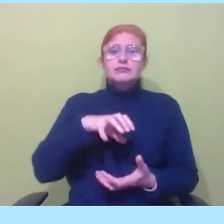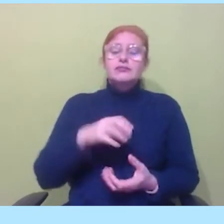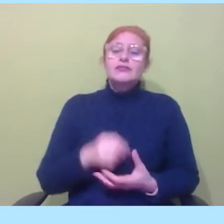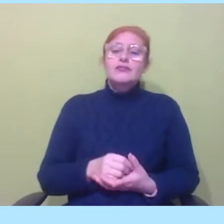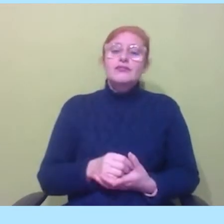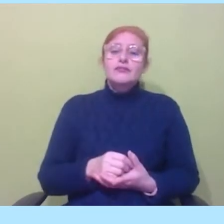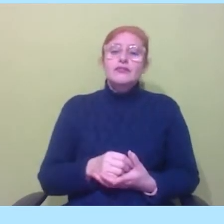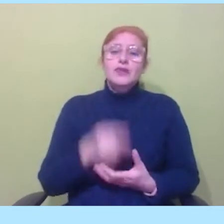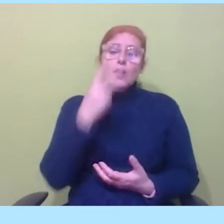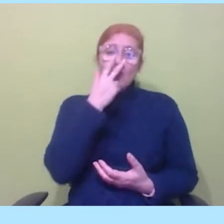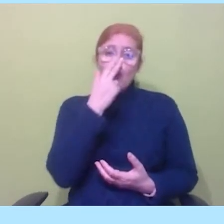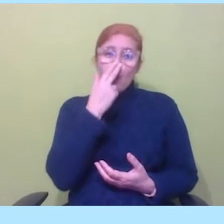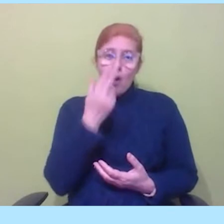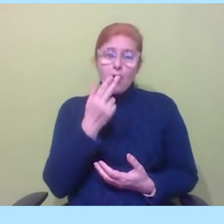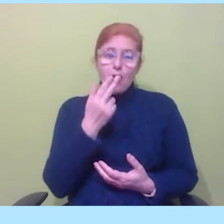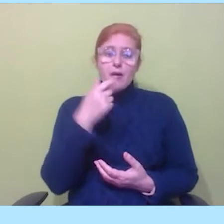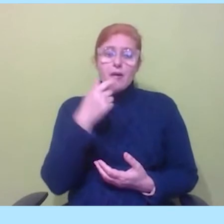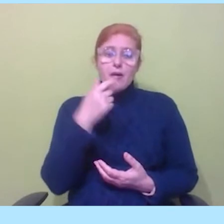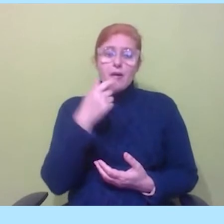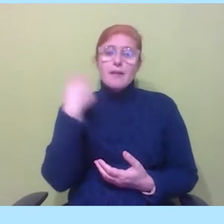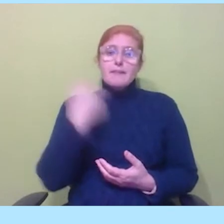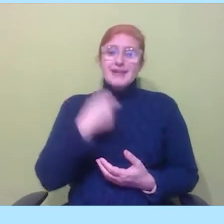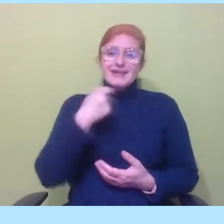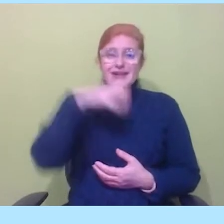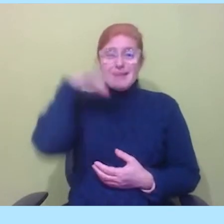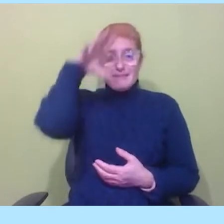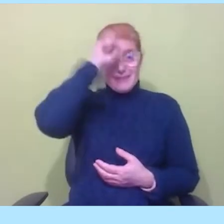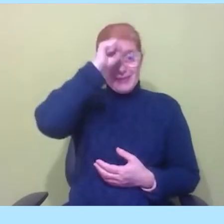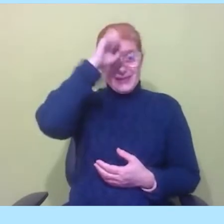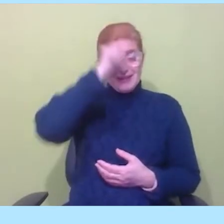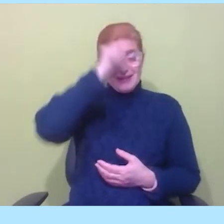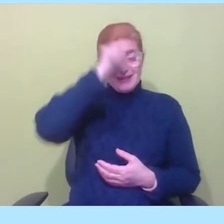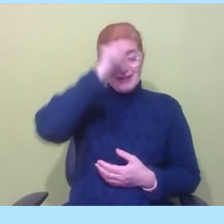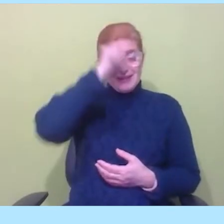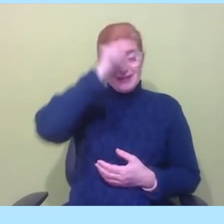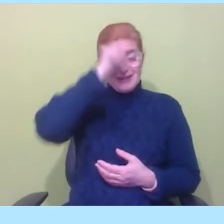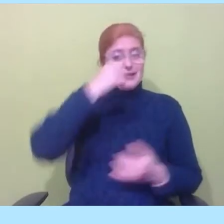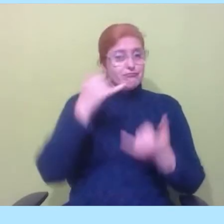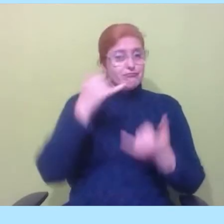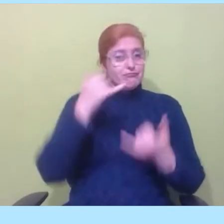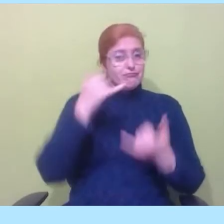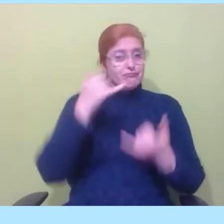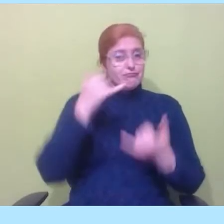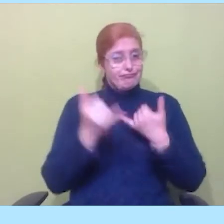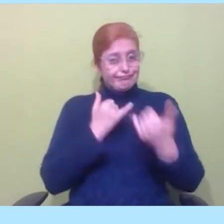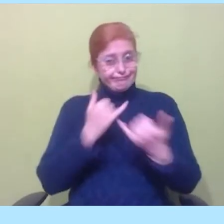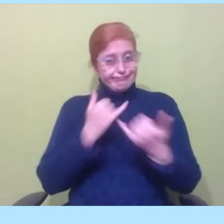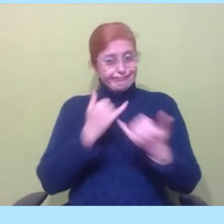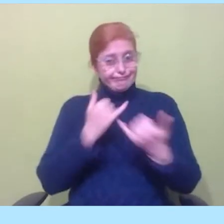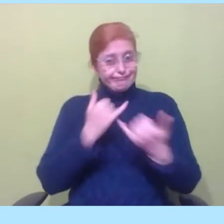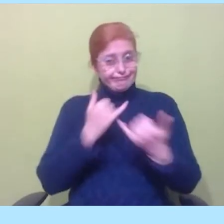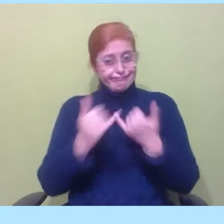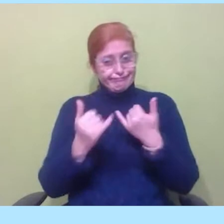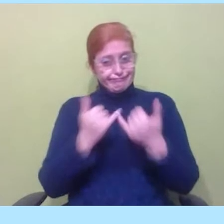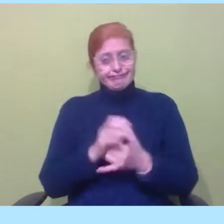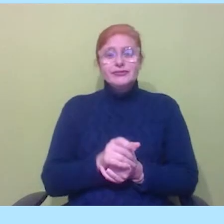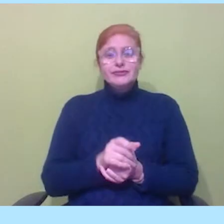gente precisou aprender, por exemplo, a usar as camisinhas, ou a camisinha